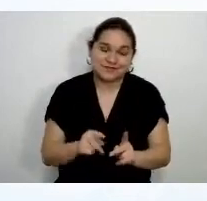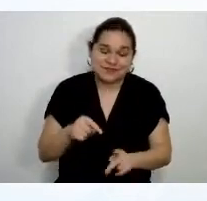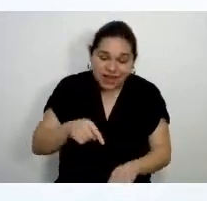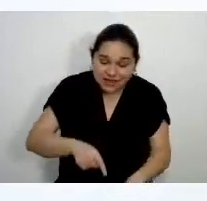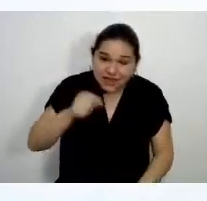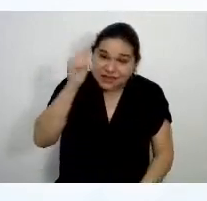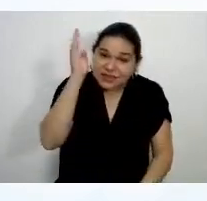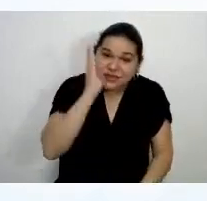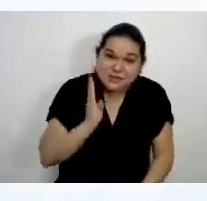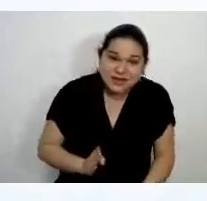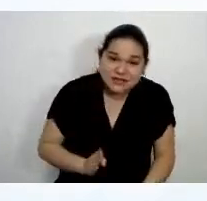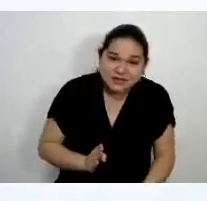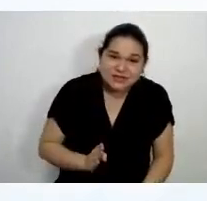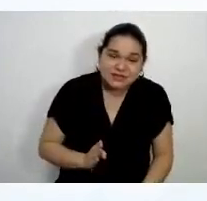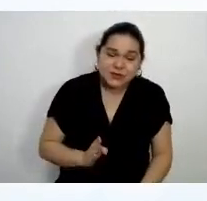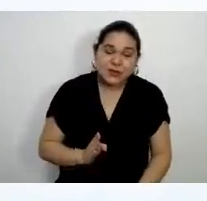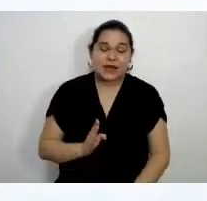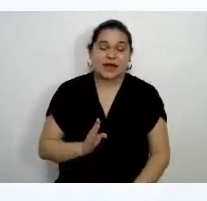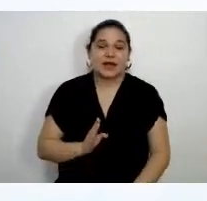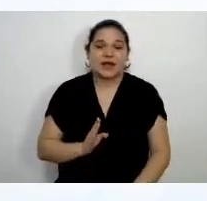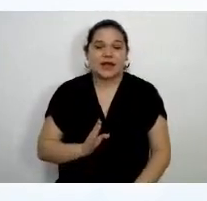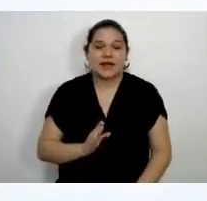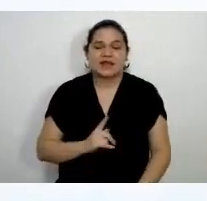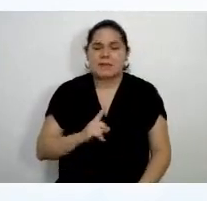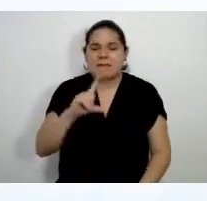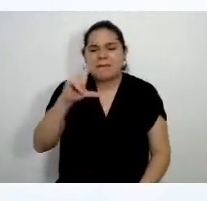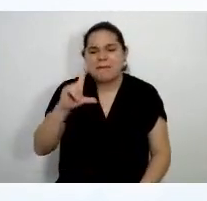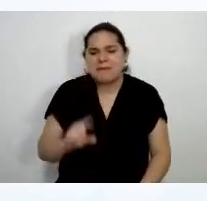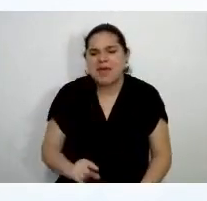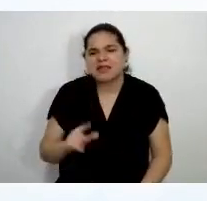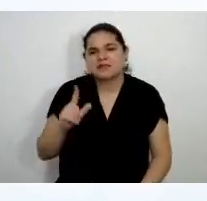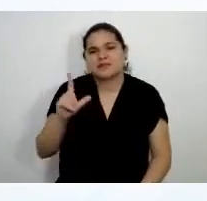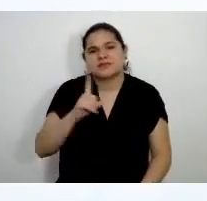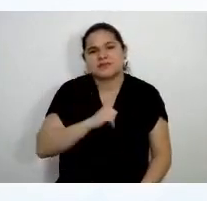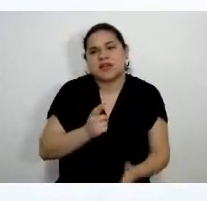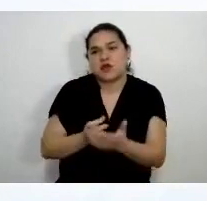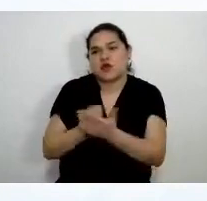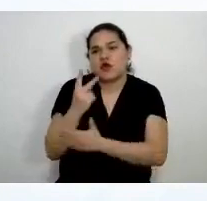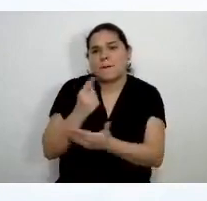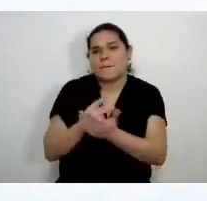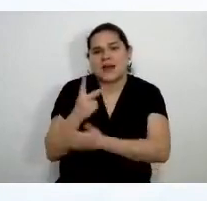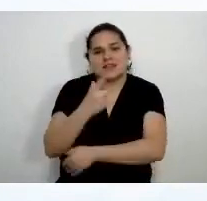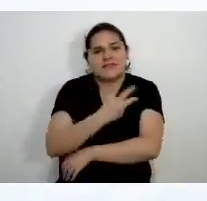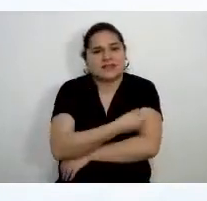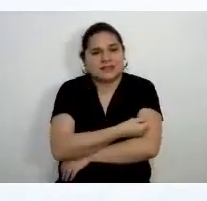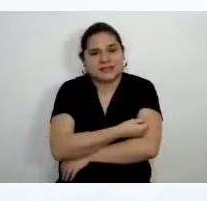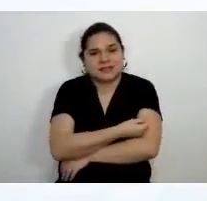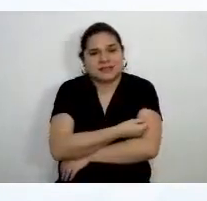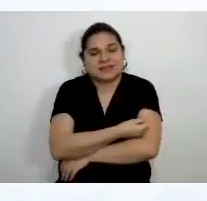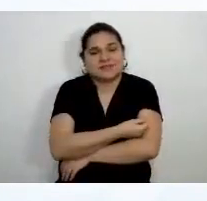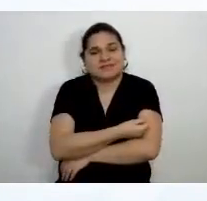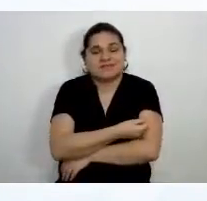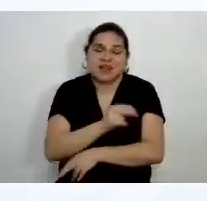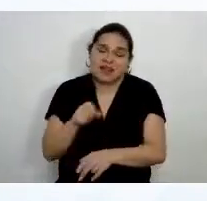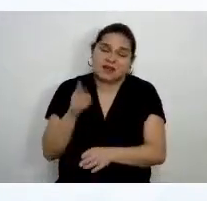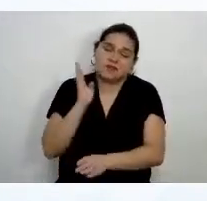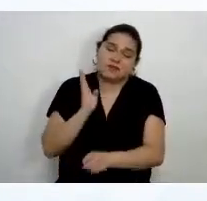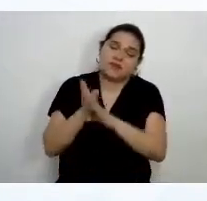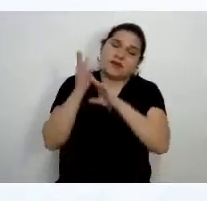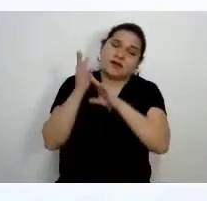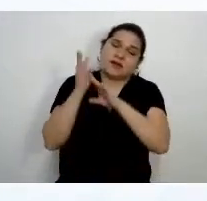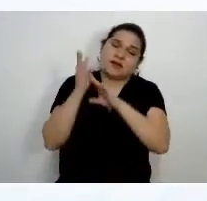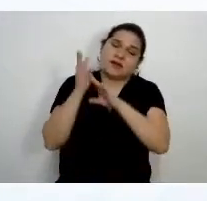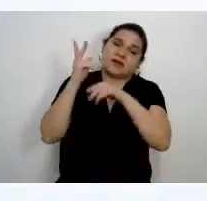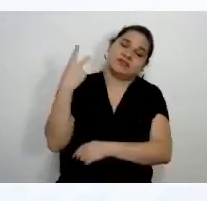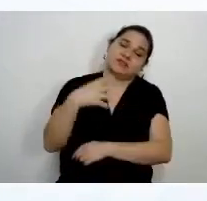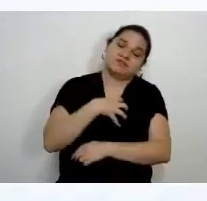os países médios, é um dos que menos tem comprado. Então, isso faz parte dessa política toda. Doutor, deixa